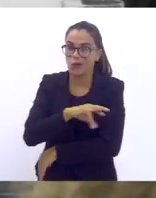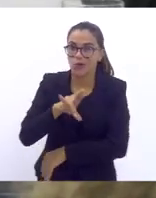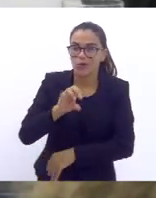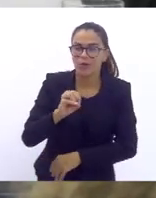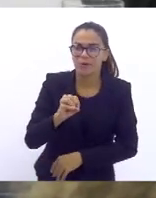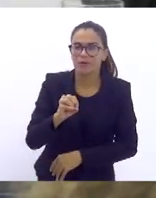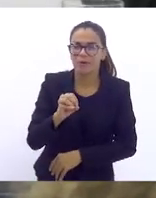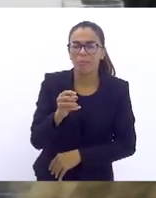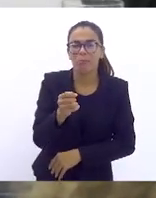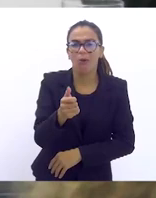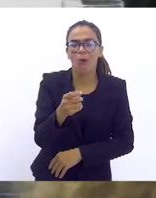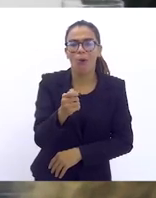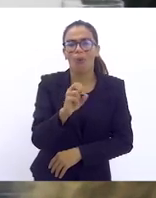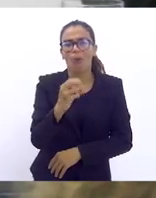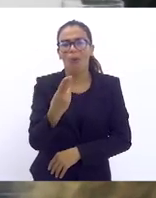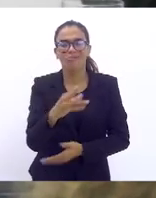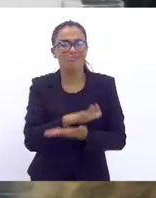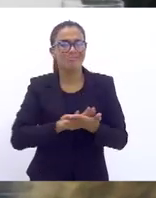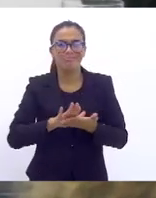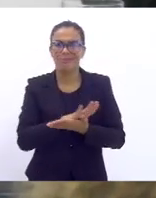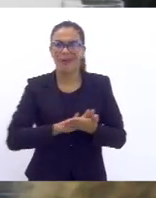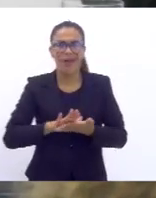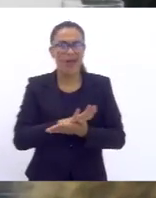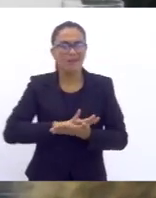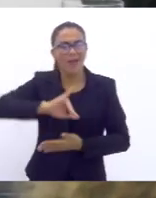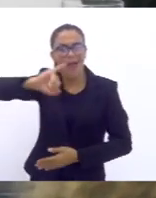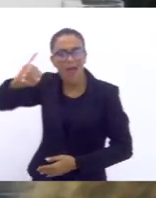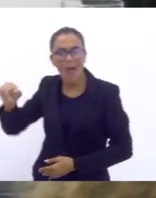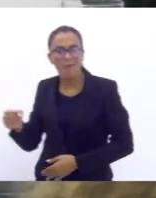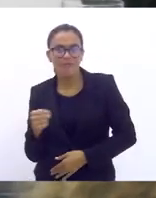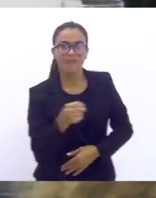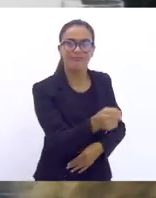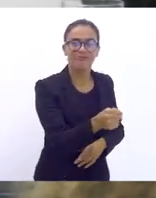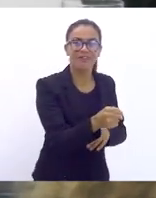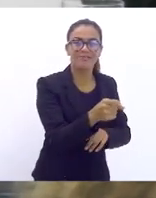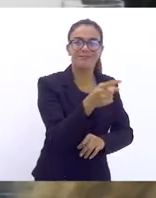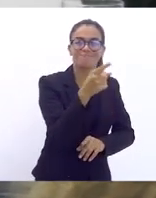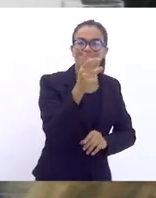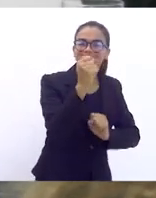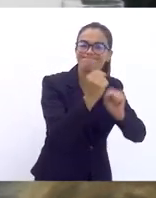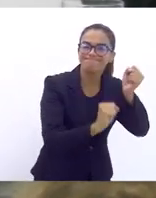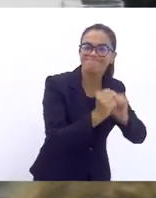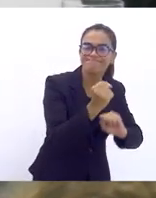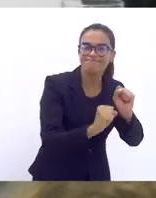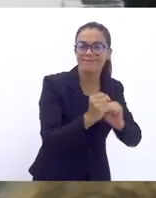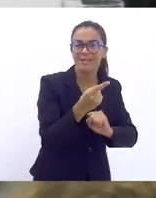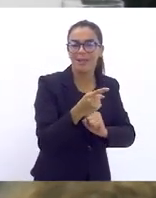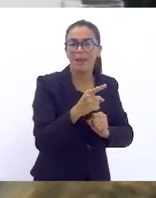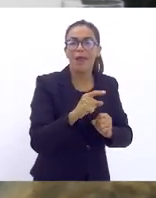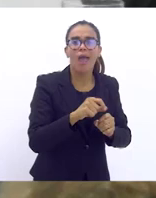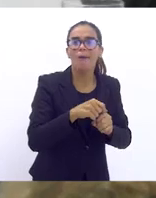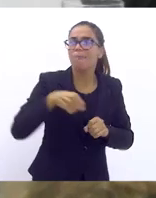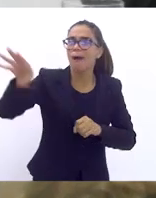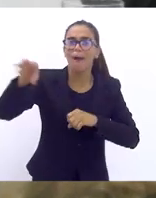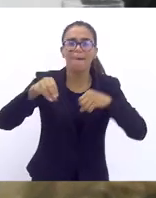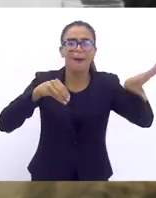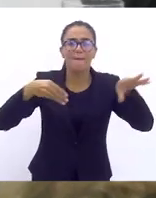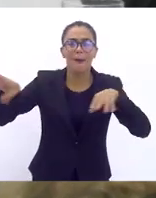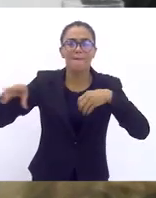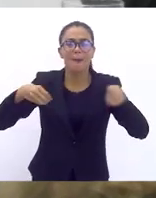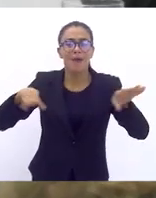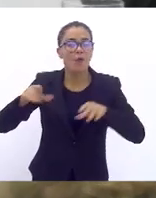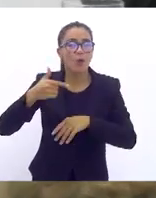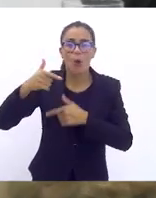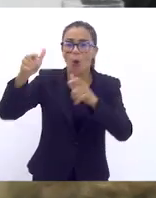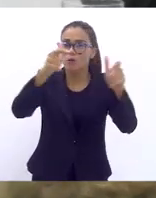pouco ou quase nada é aproveitado no setor produtivo né acaba sendo levado para fora então setor